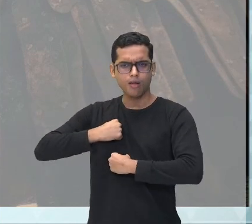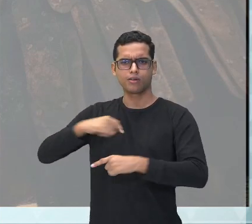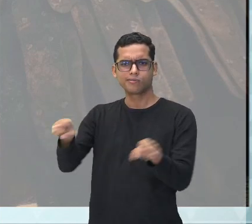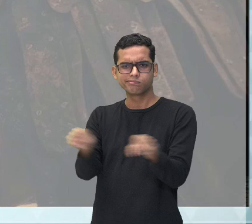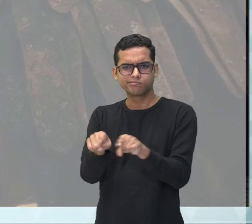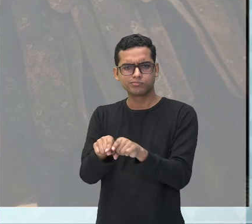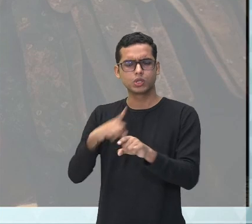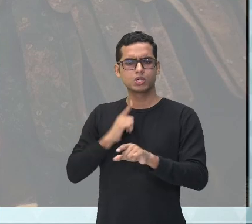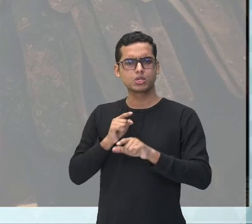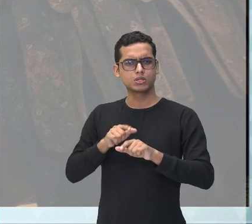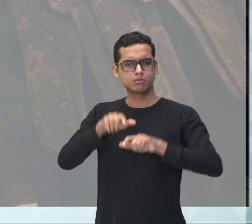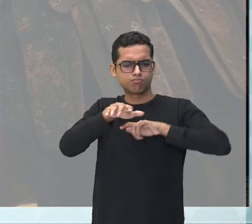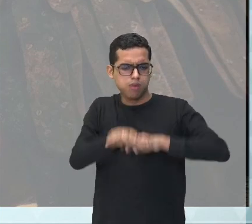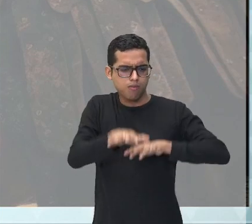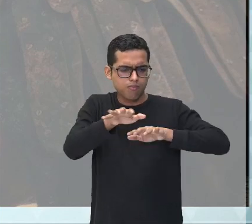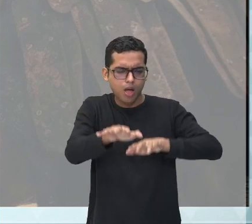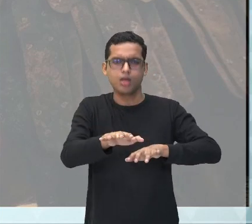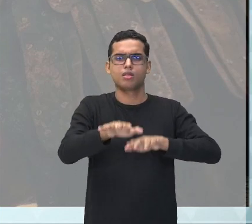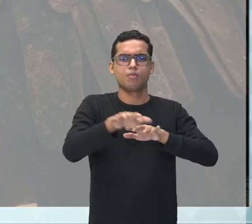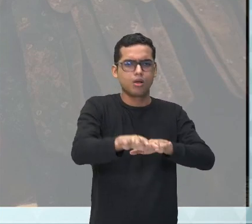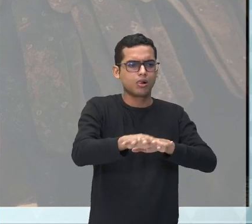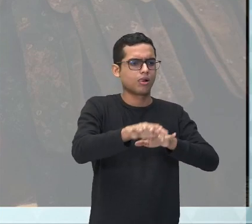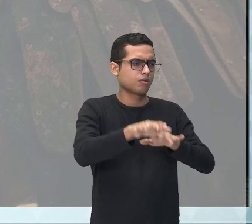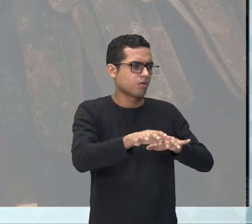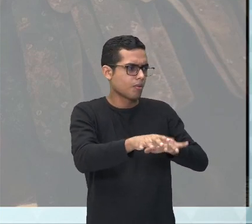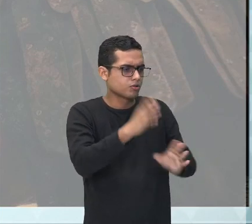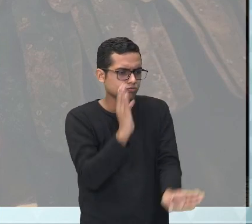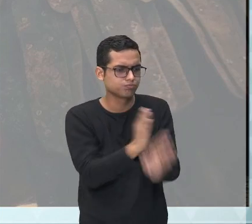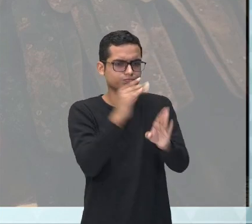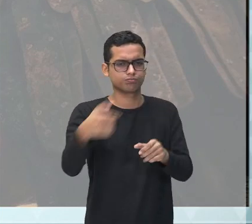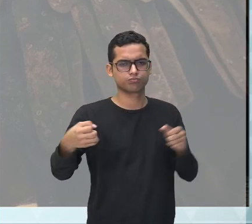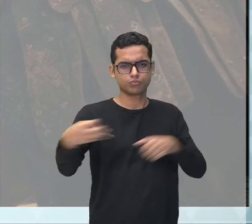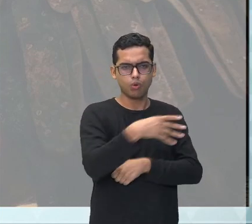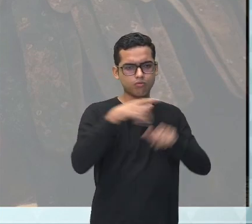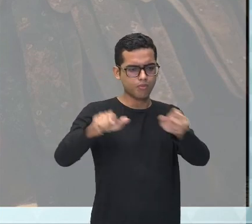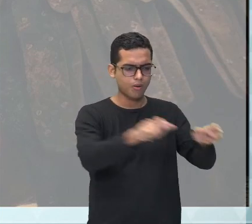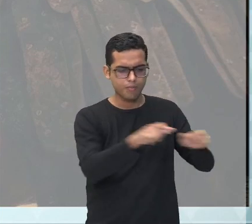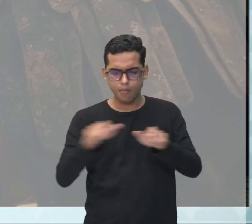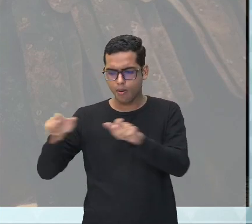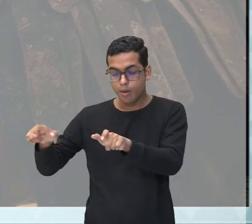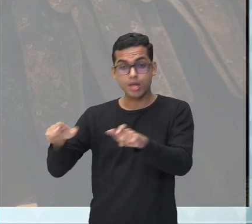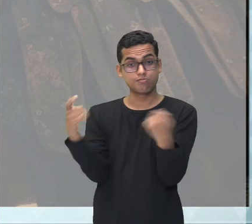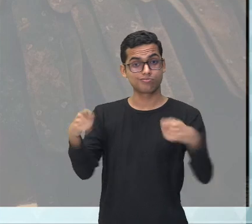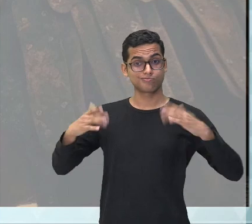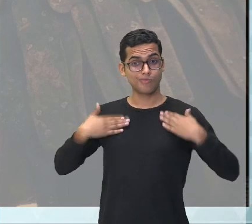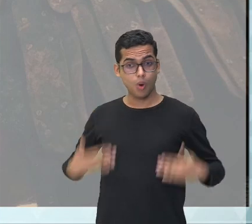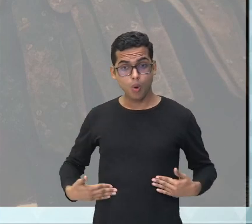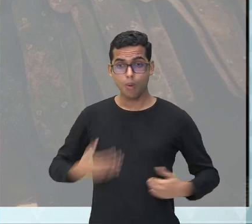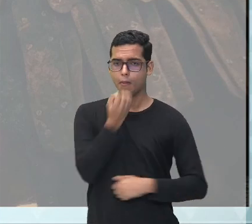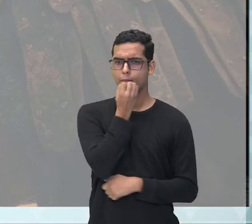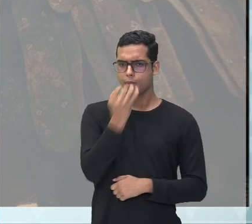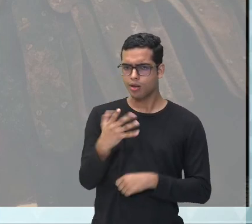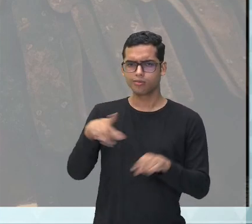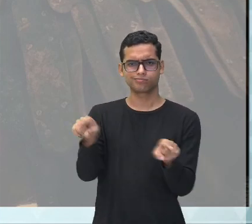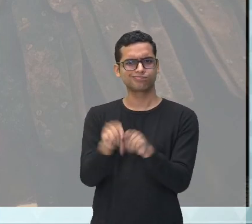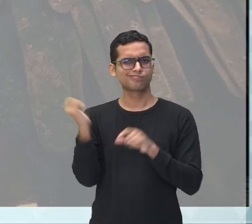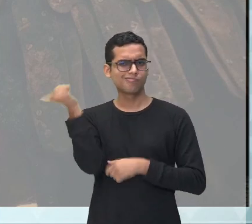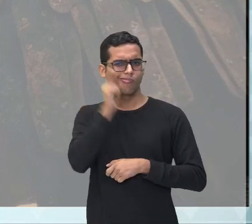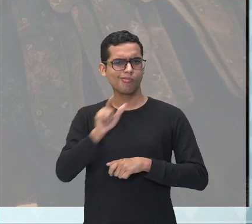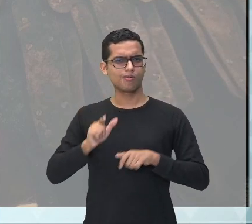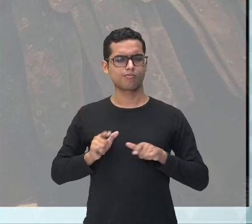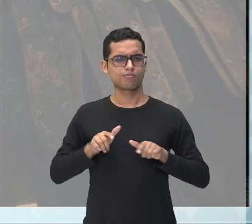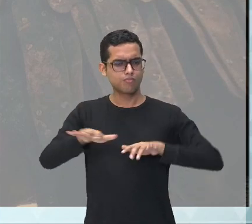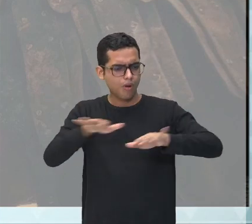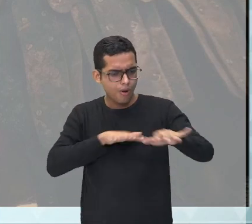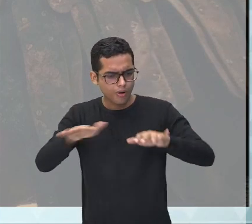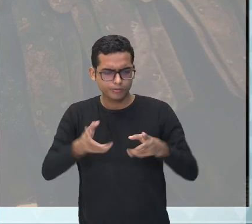defendiam e desbravavam também novos territórios, elas precisavam ser fisicamente ativas, né, desenvolver